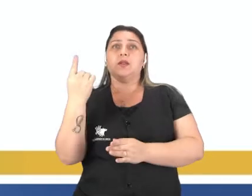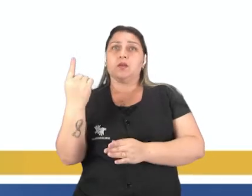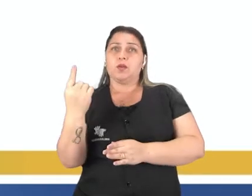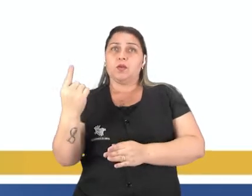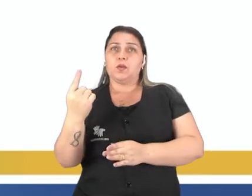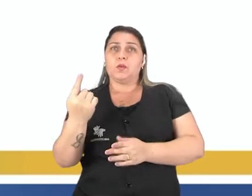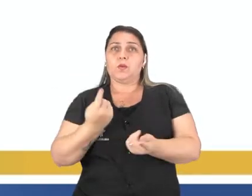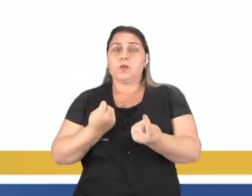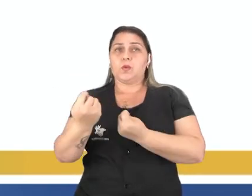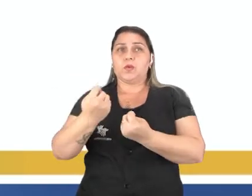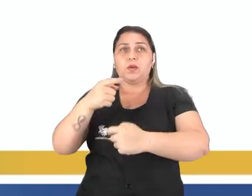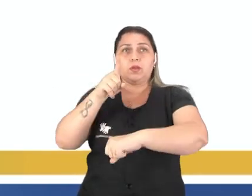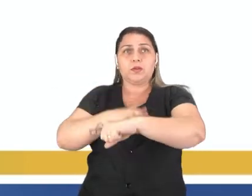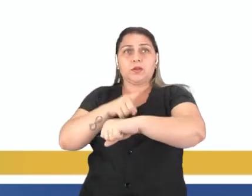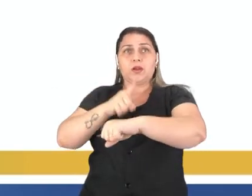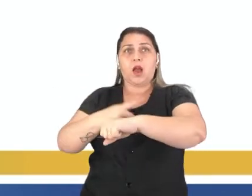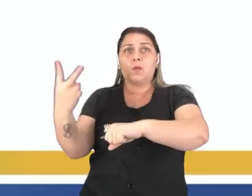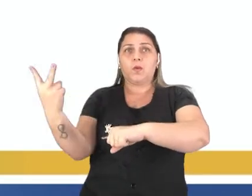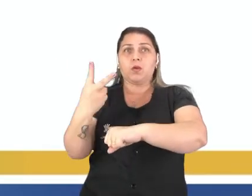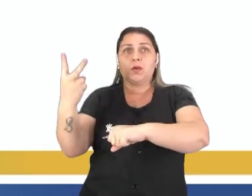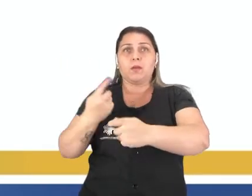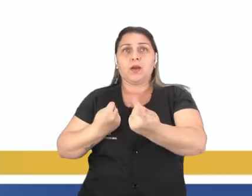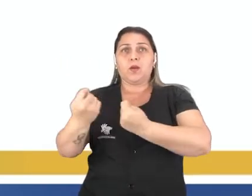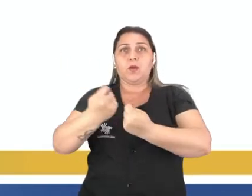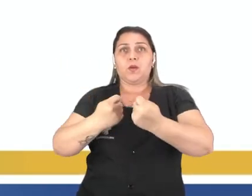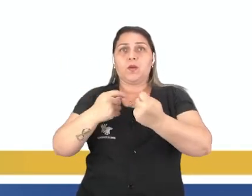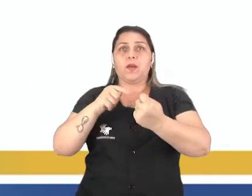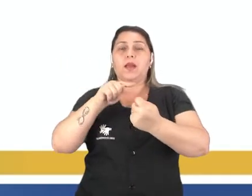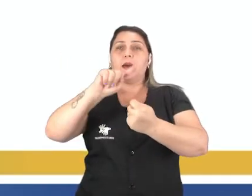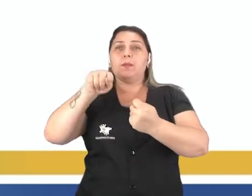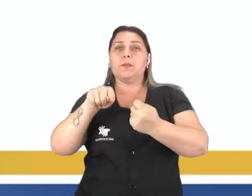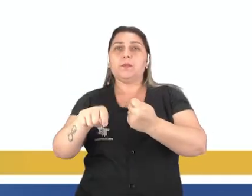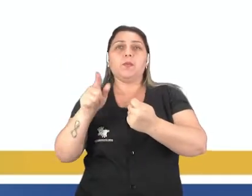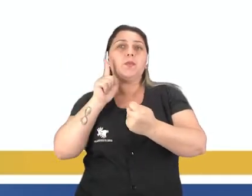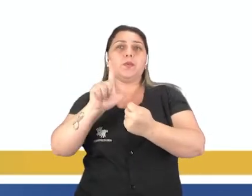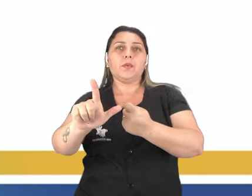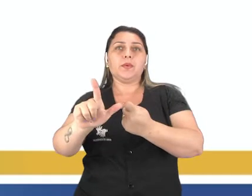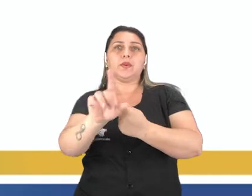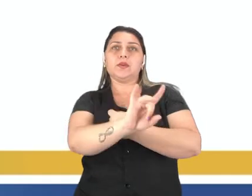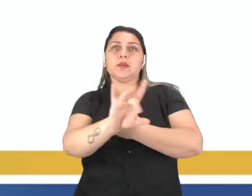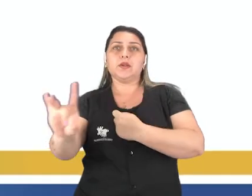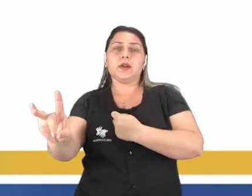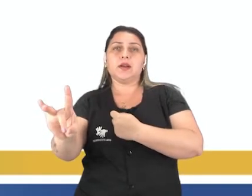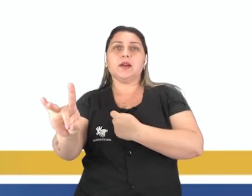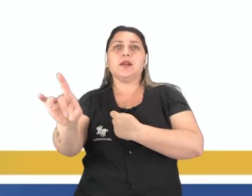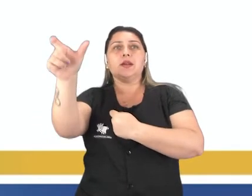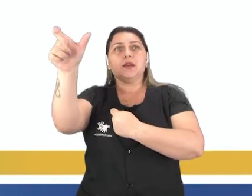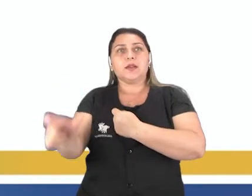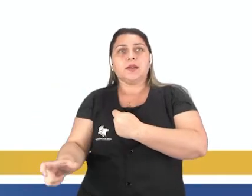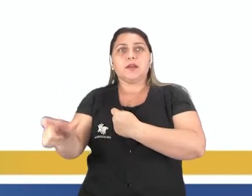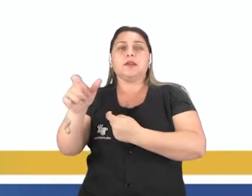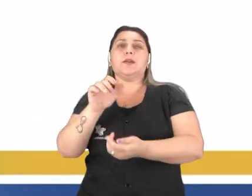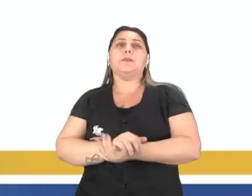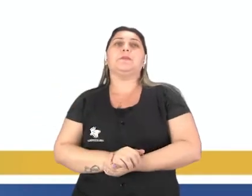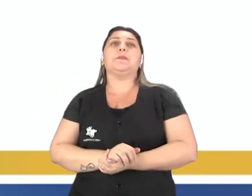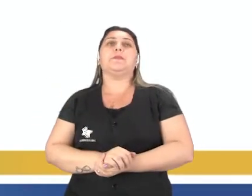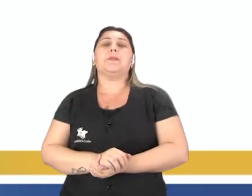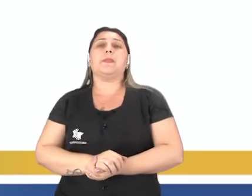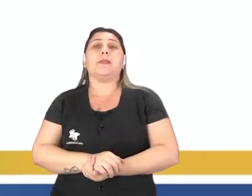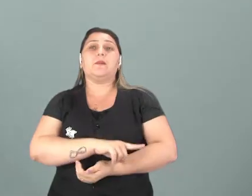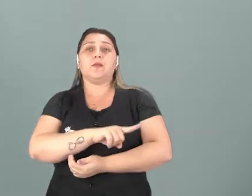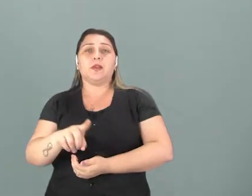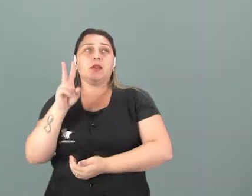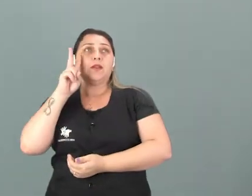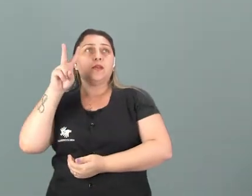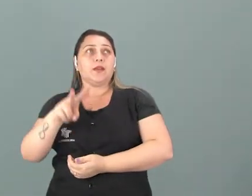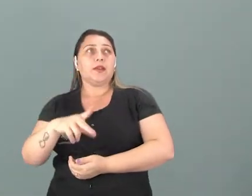mesários, sendo um para controlar o tempo e os outros 2 para controlar a pontuação de cada atleta, né? Então, como vocês